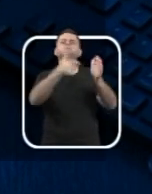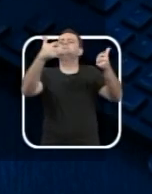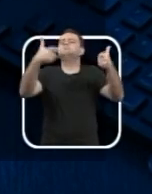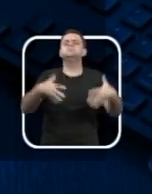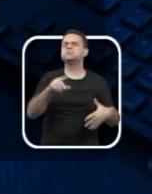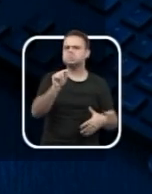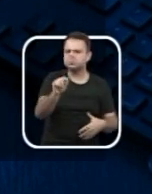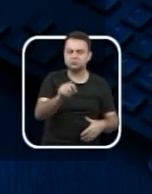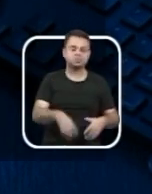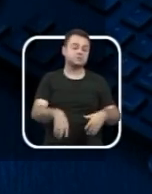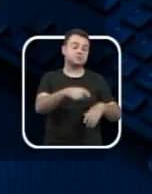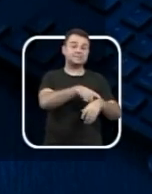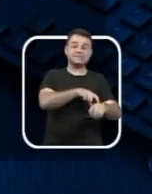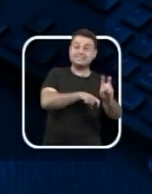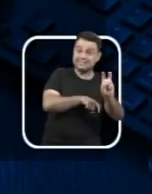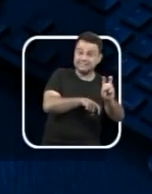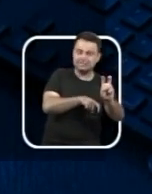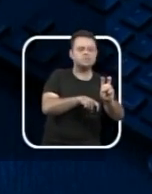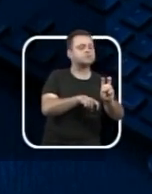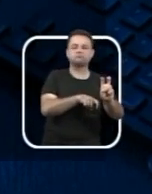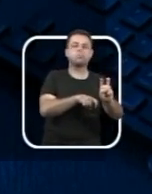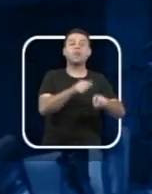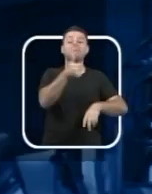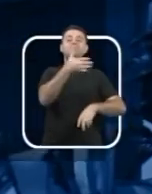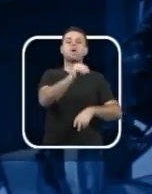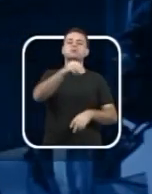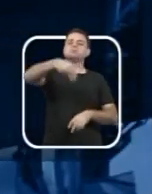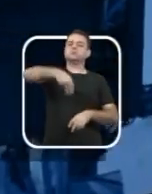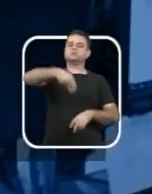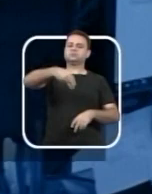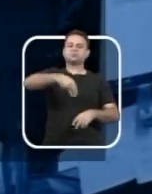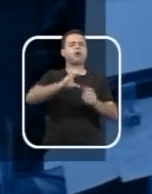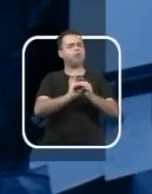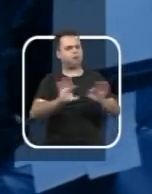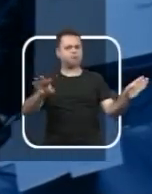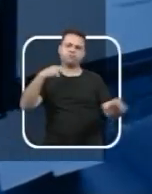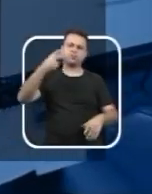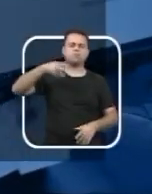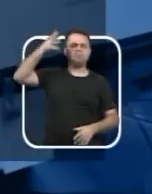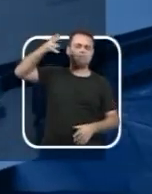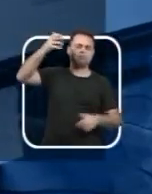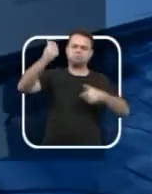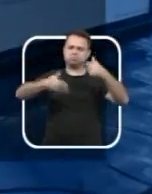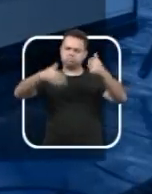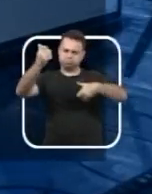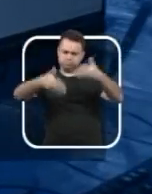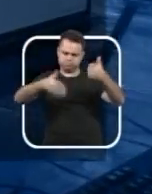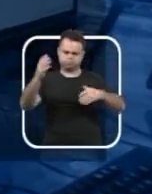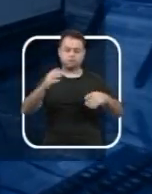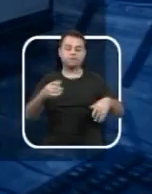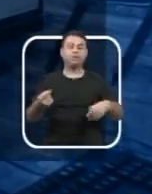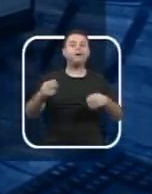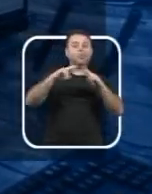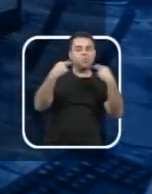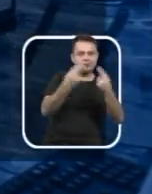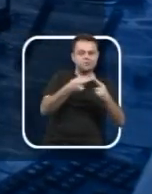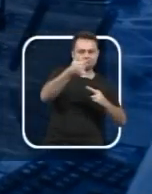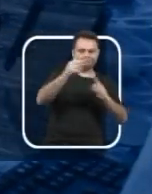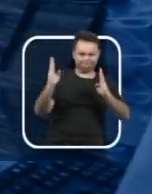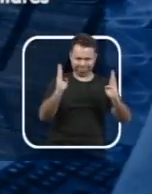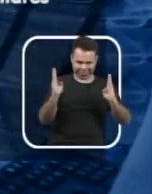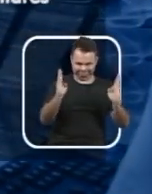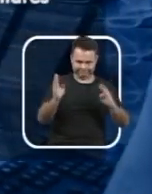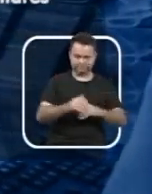determina que de 5 para 10 minutos seja a duração do uso da tribuna durante o expediente da